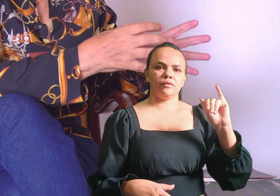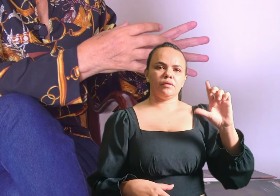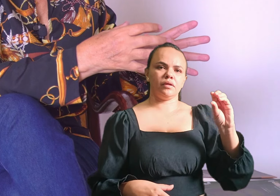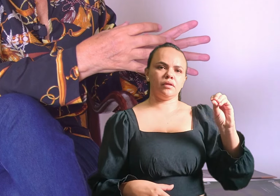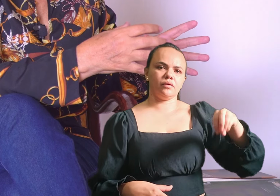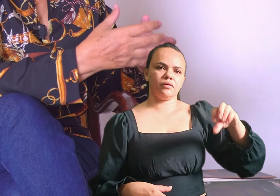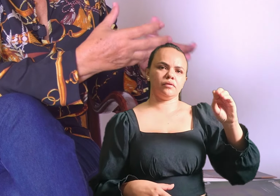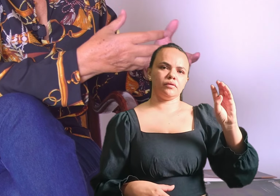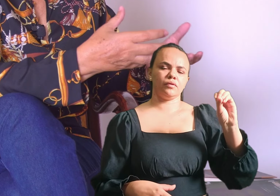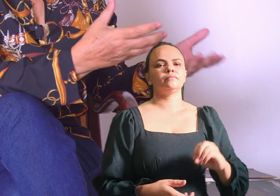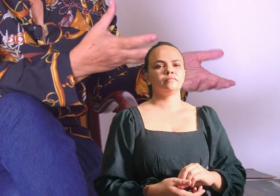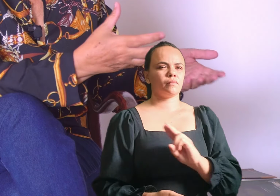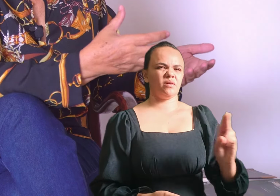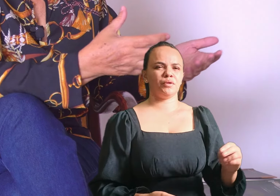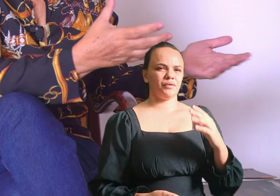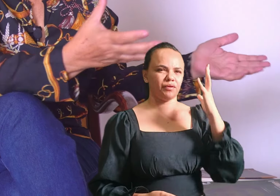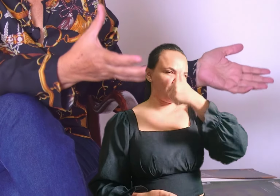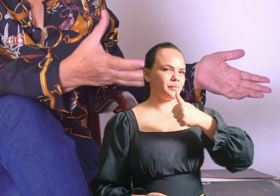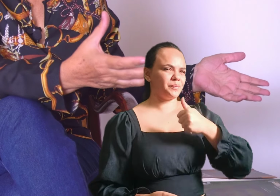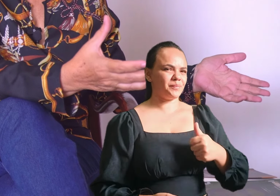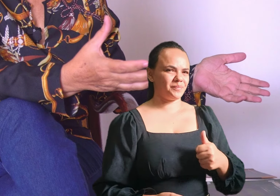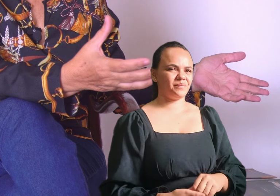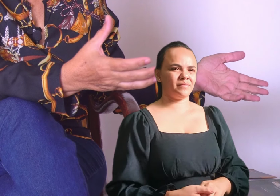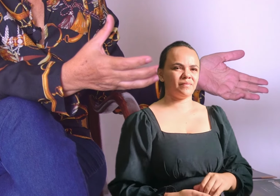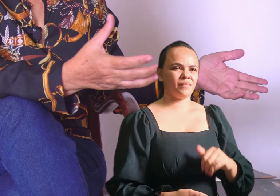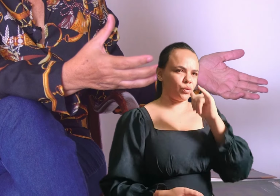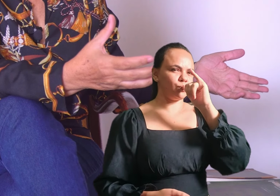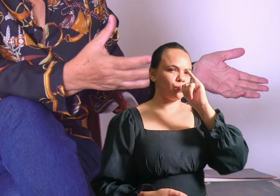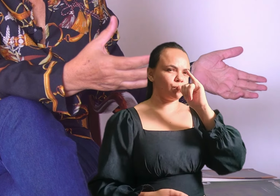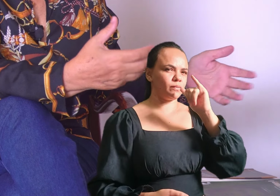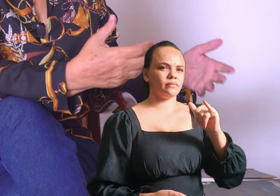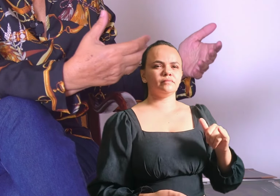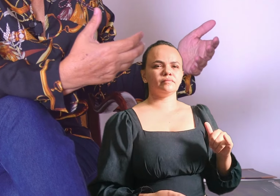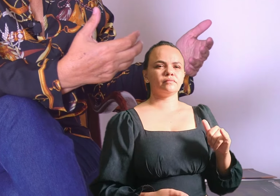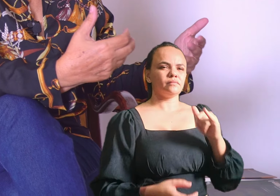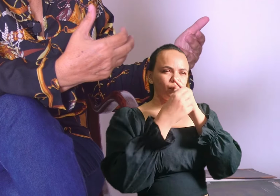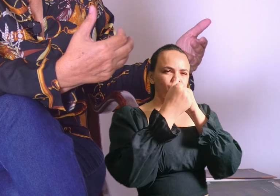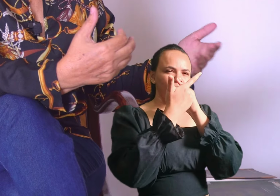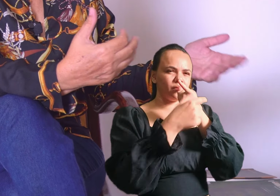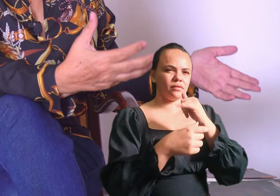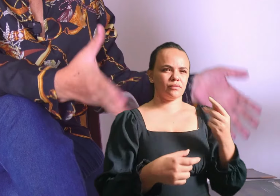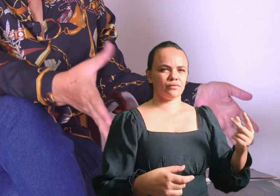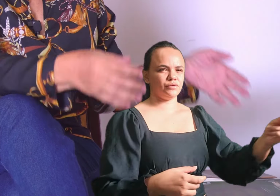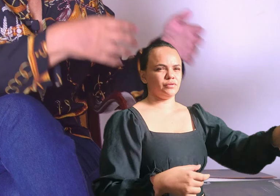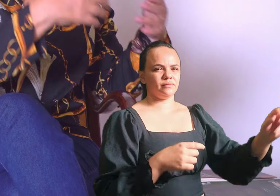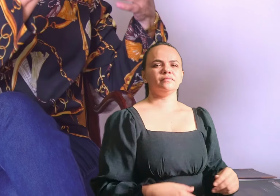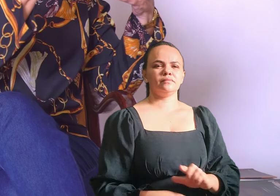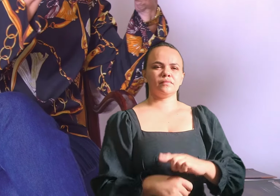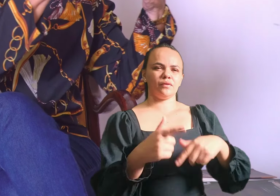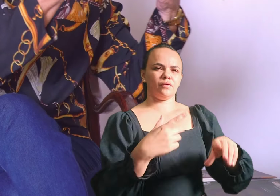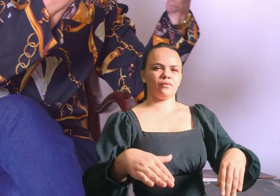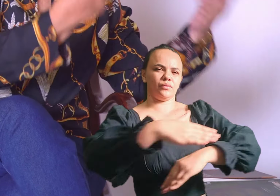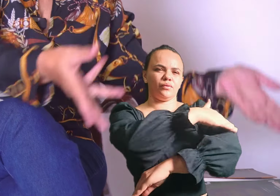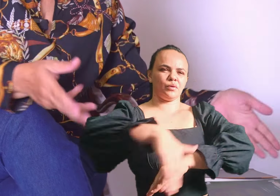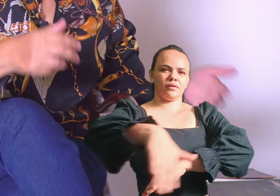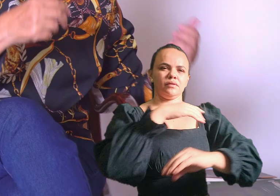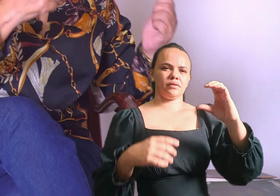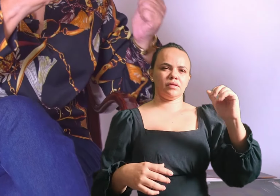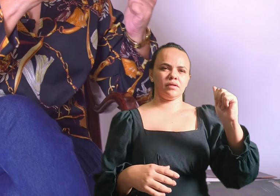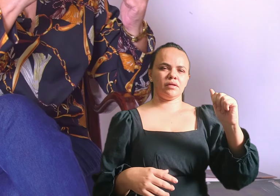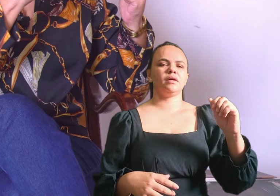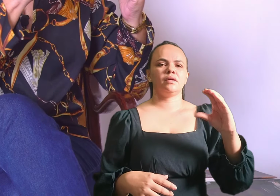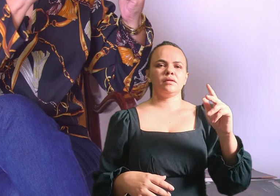nome bonito idílico de cachimbo eterno ou depois passou a chamar a rua do cachimbo o